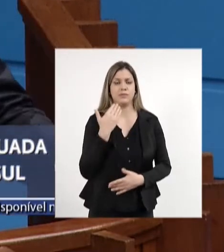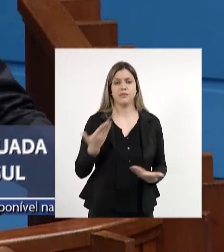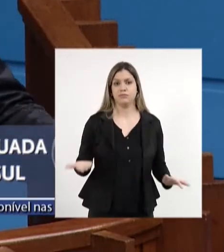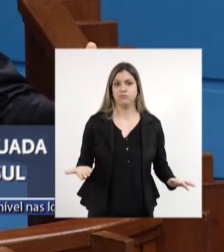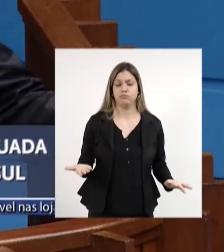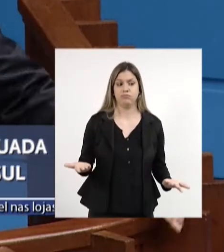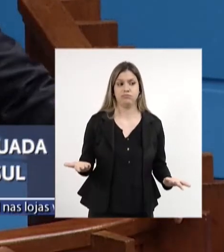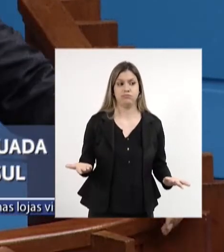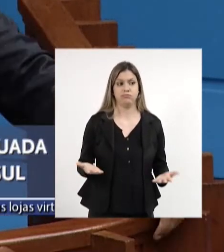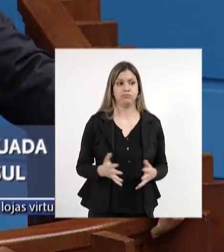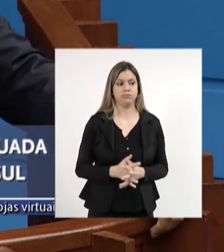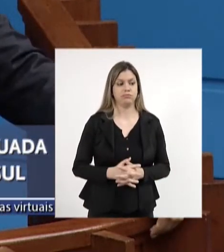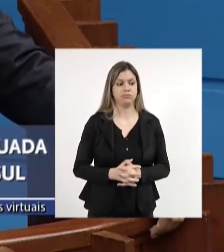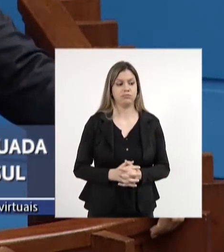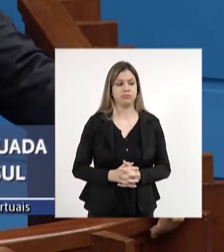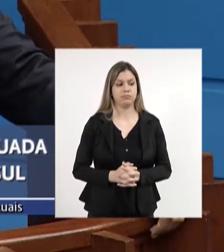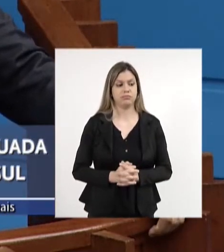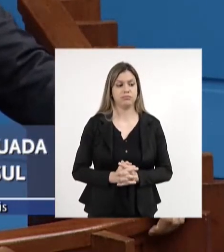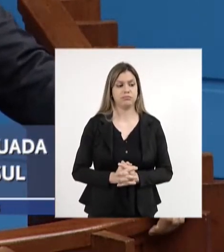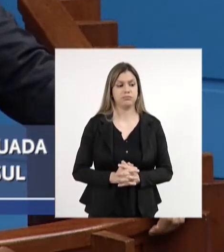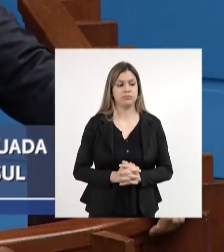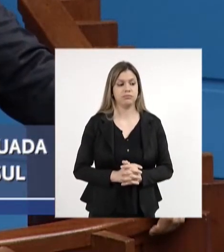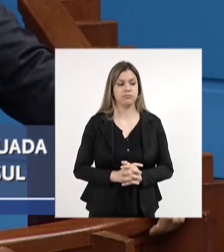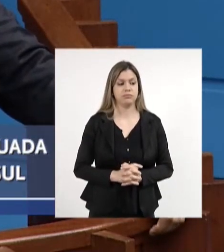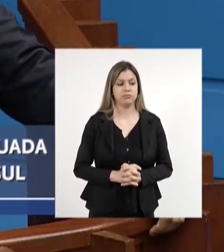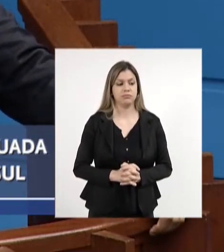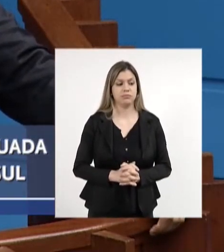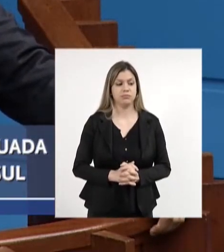para a pessoa que esteja com fome.